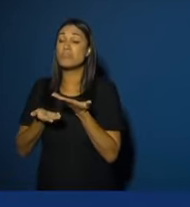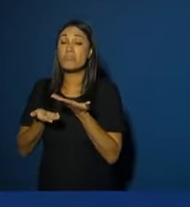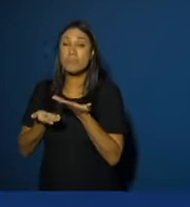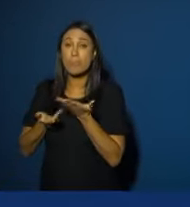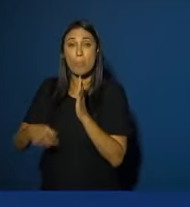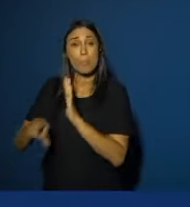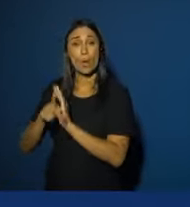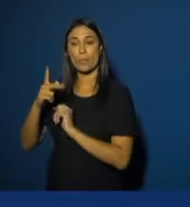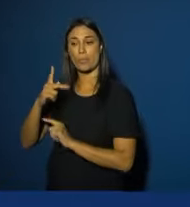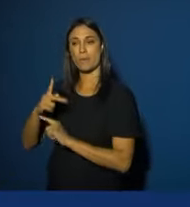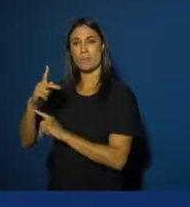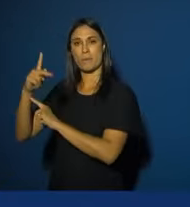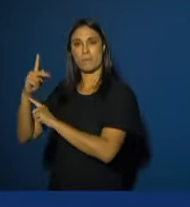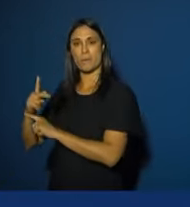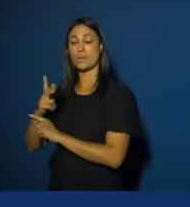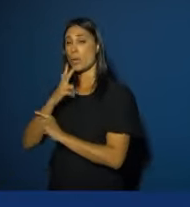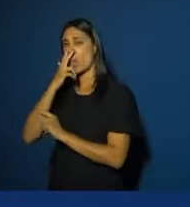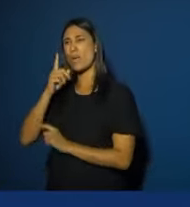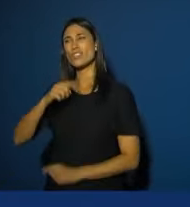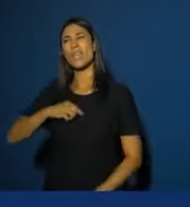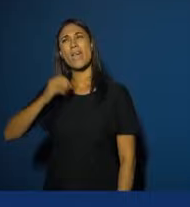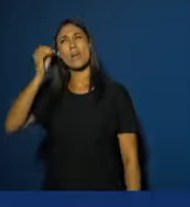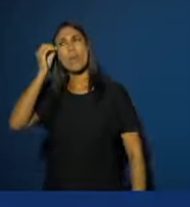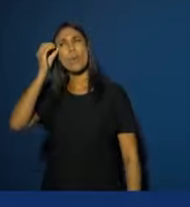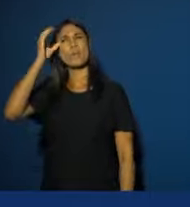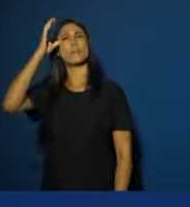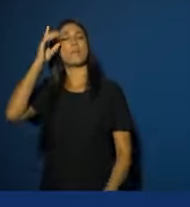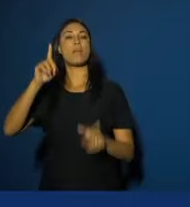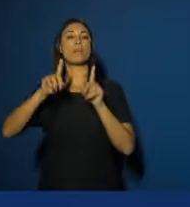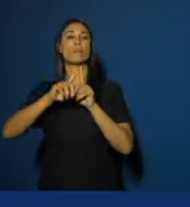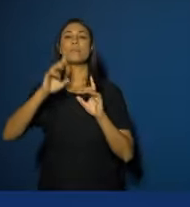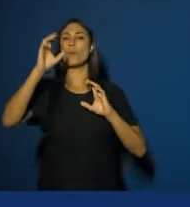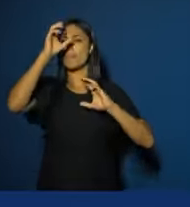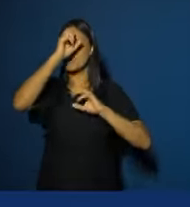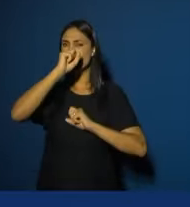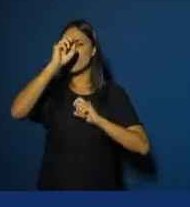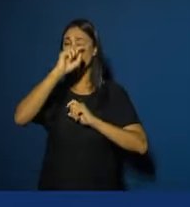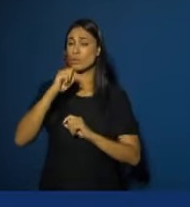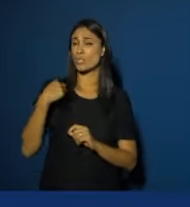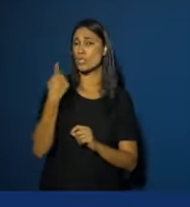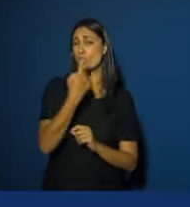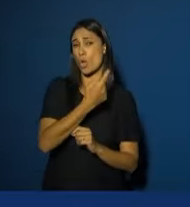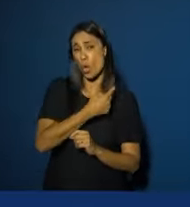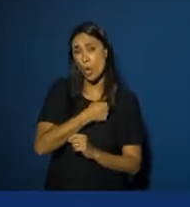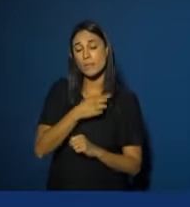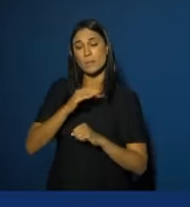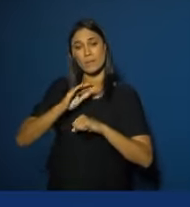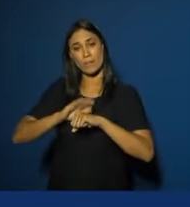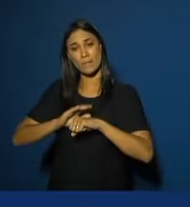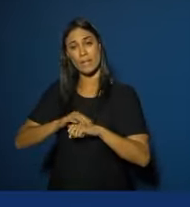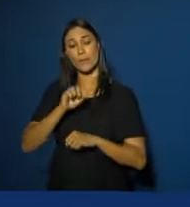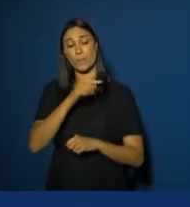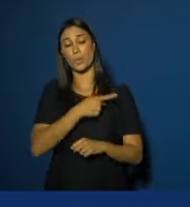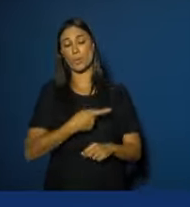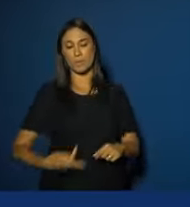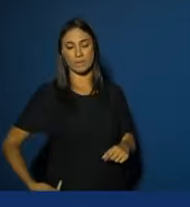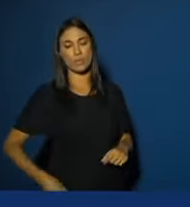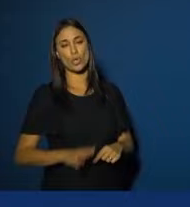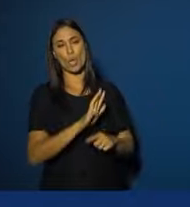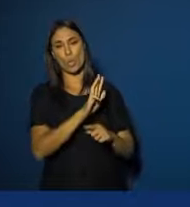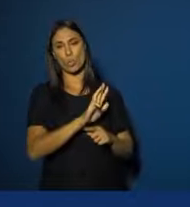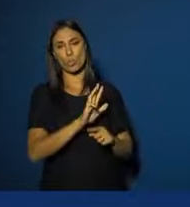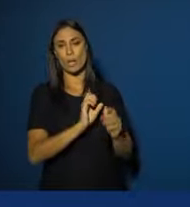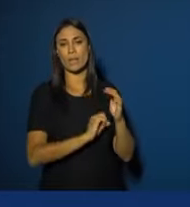de PPP. Então, eu acho que é um acúmulo do conhecimento, do aprendizado, e que nós estamos incorporando. O presidente Lula montou